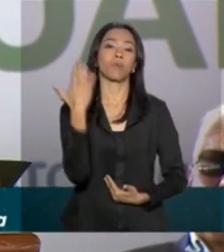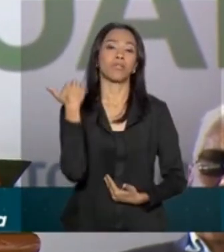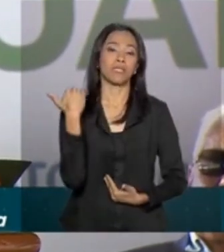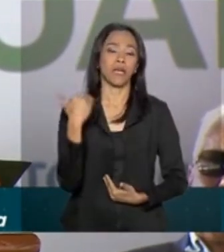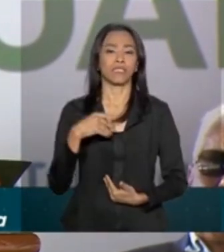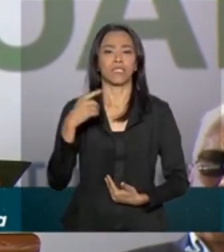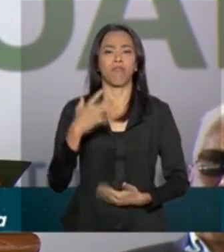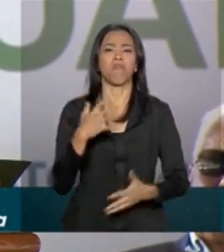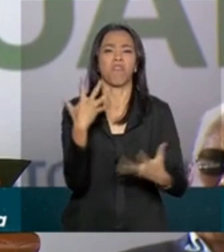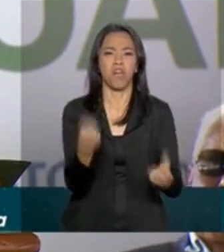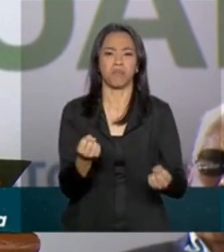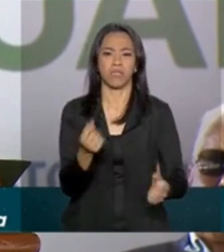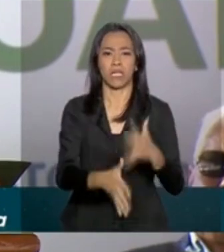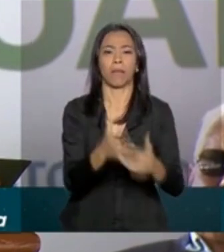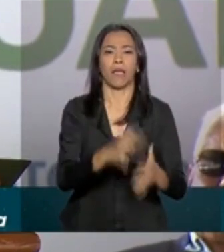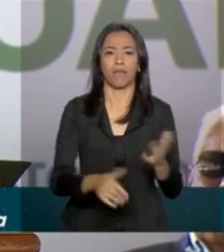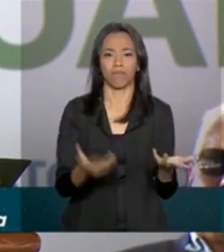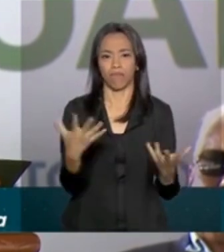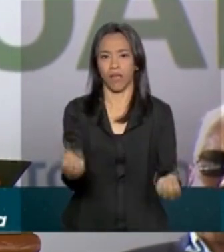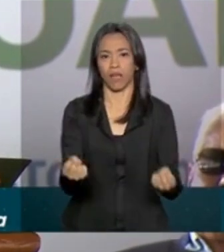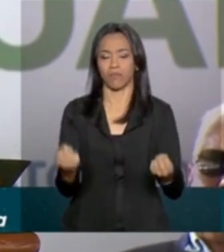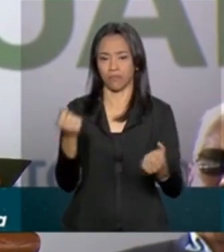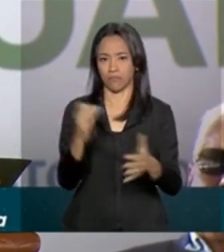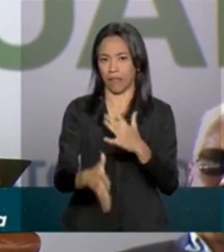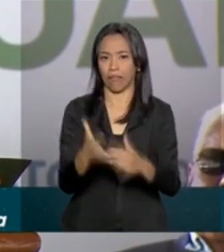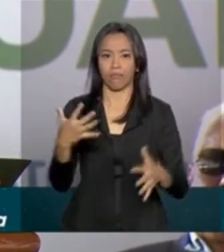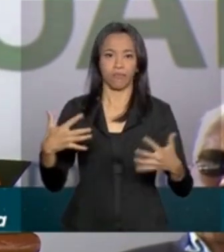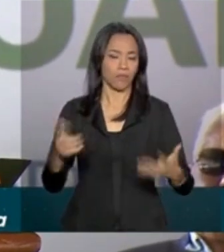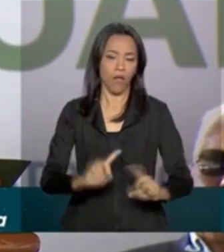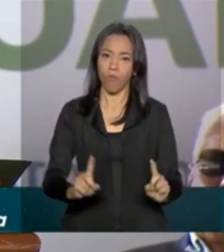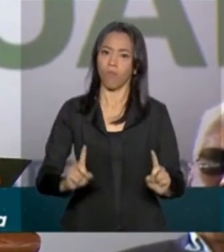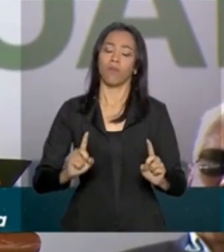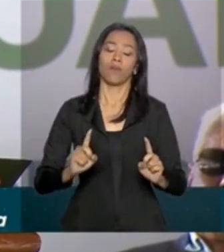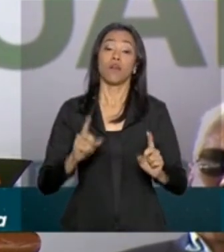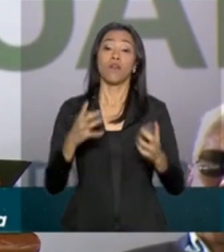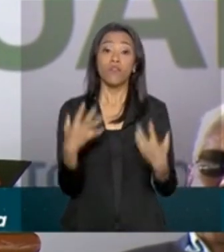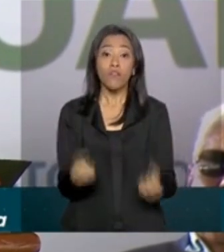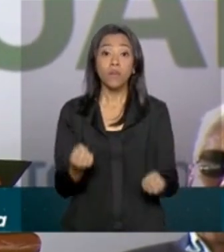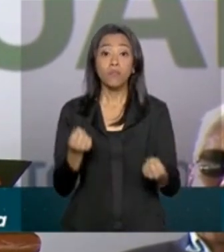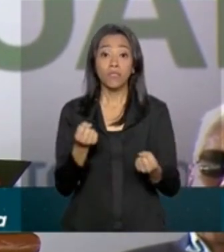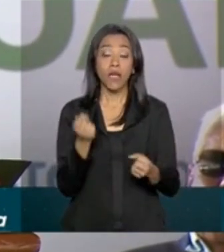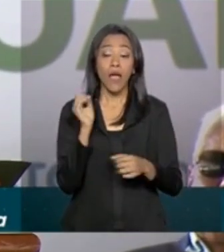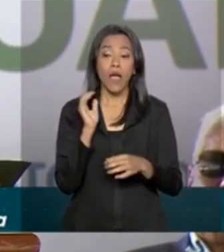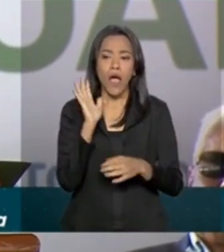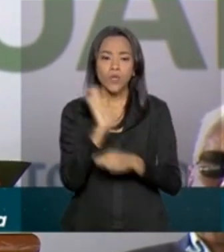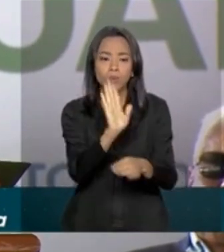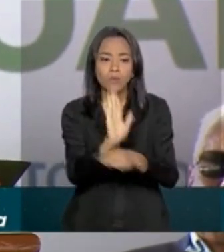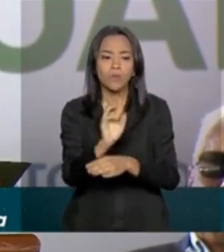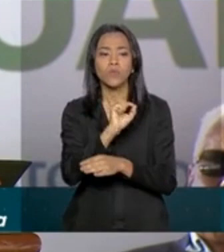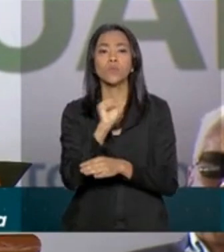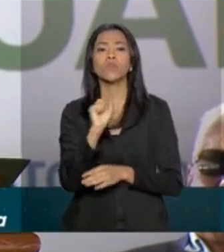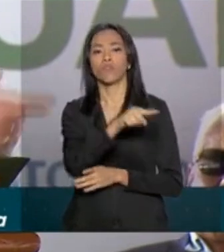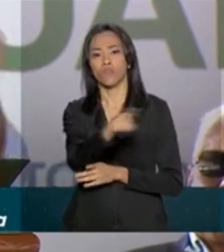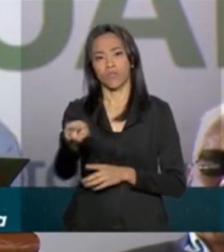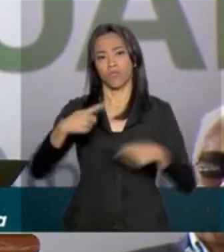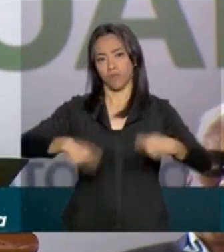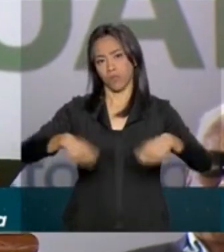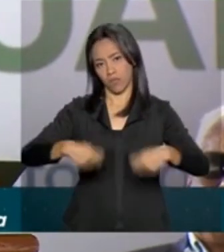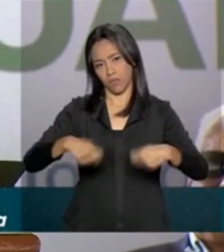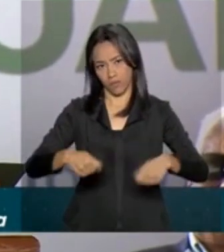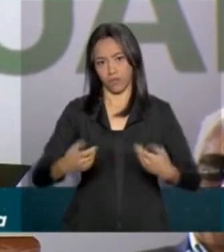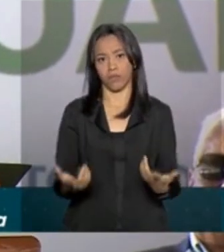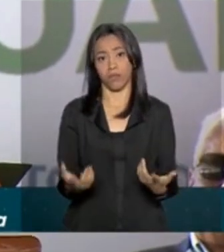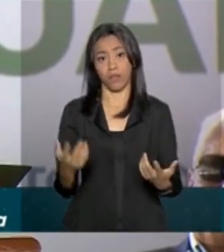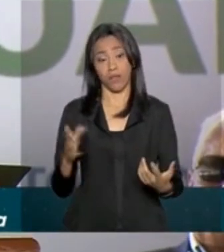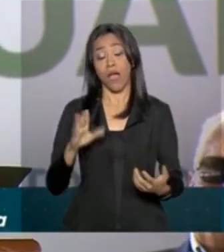criar dificuldade para vender facilidade. Vamos atendê-los naquilo que vocês precisam e naquilo que vocês merecem. Até